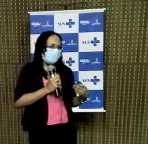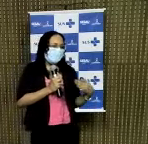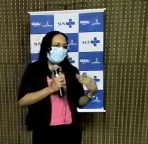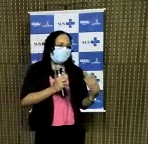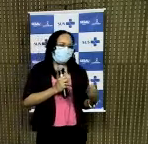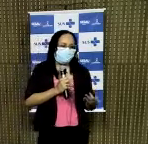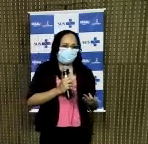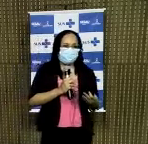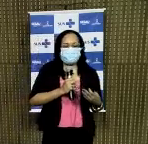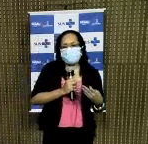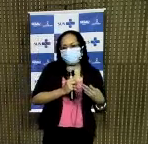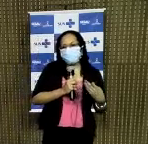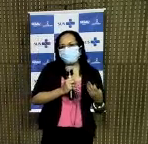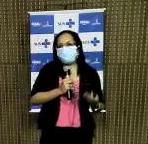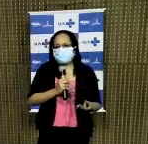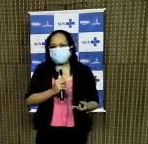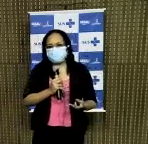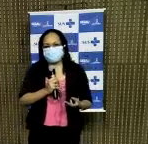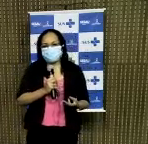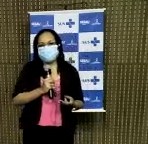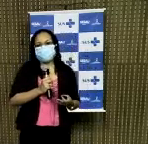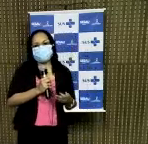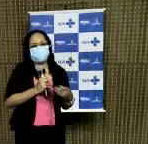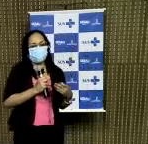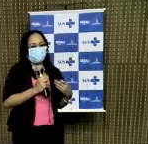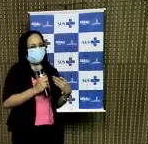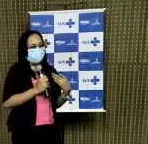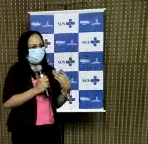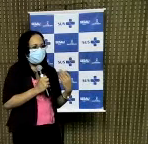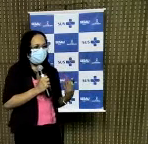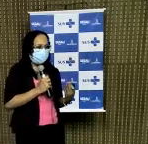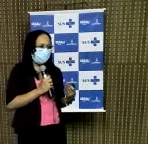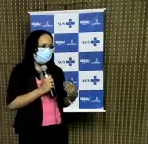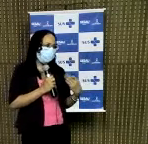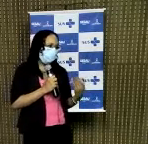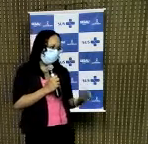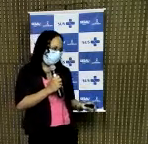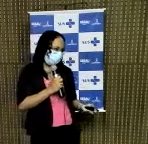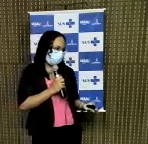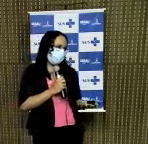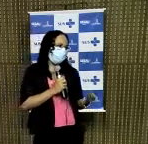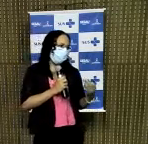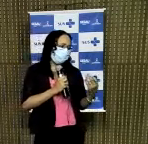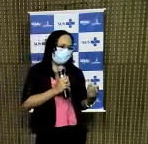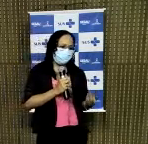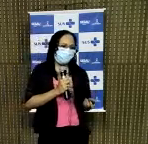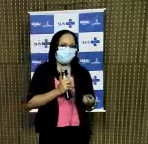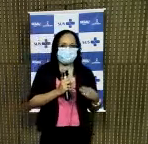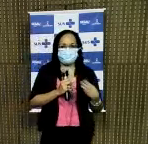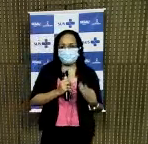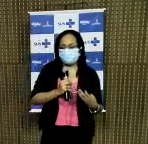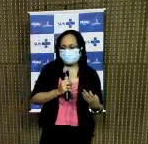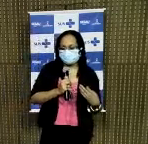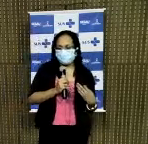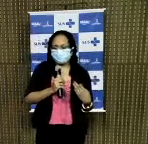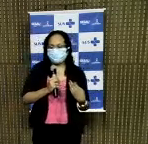questão das emoções é algo muito instável, né? Então, principalmente em relação às mãezinhas, né, que estão gestantes,